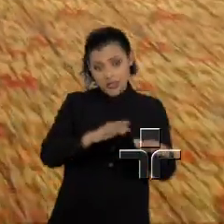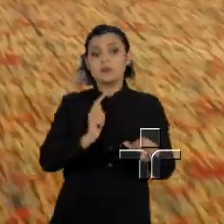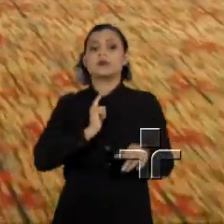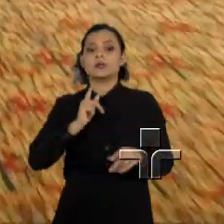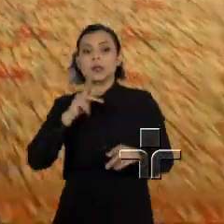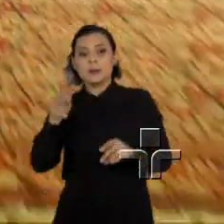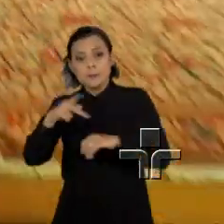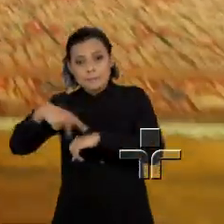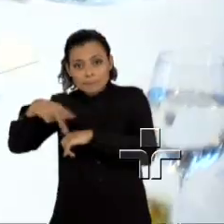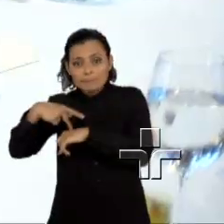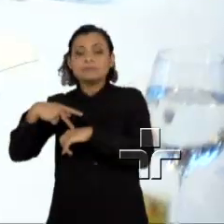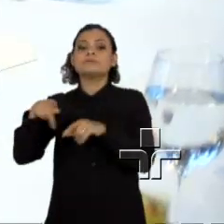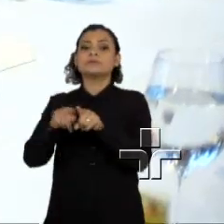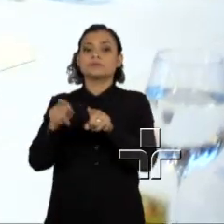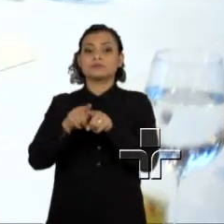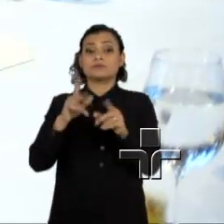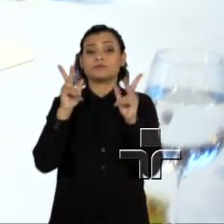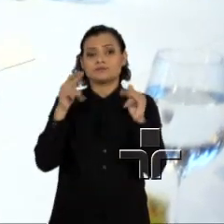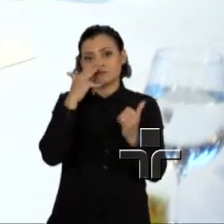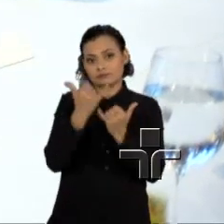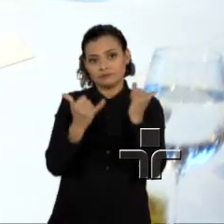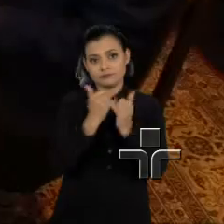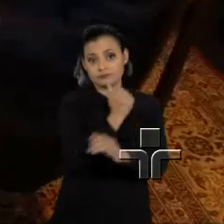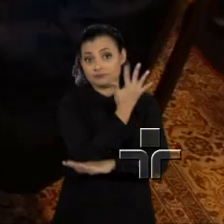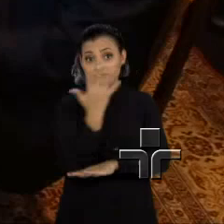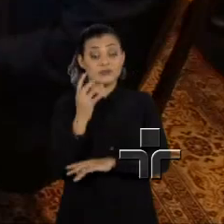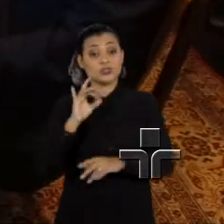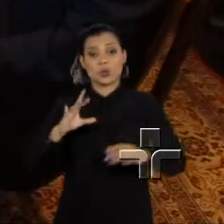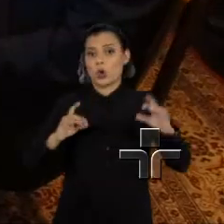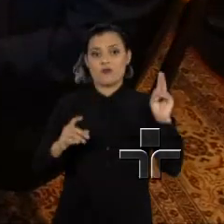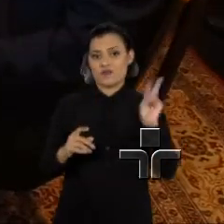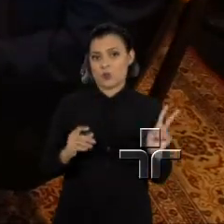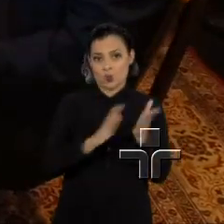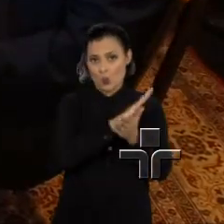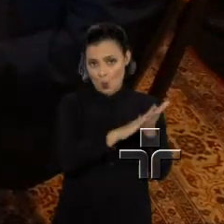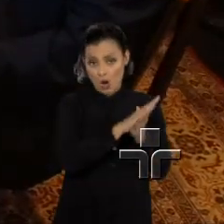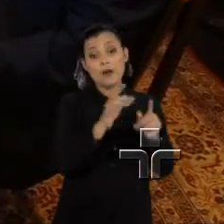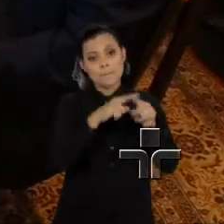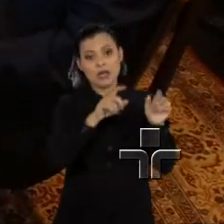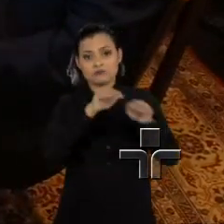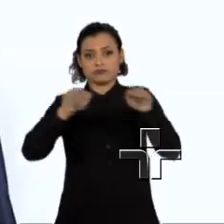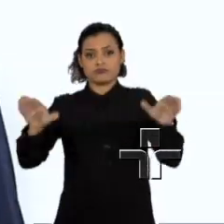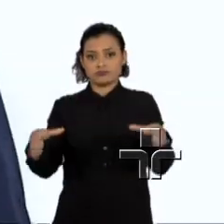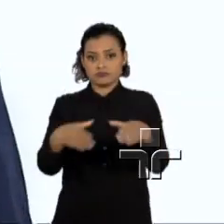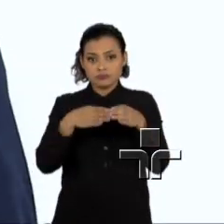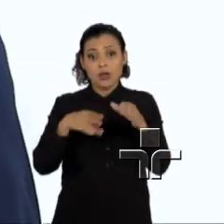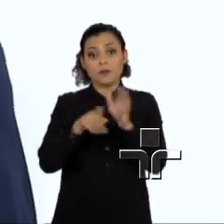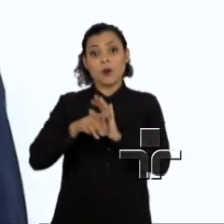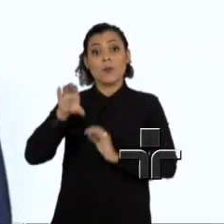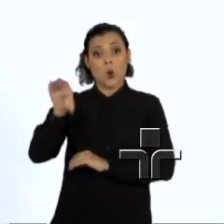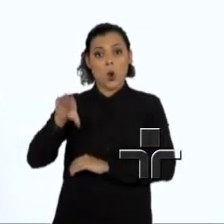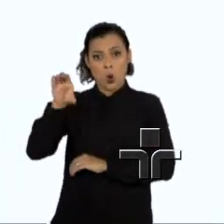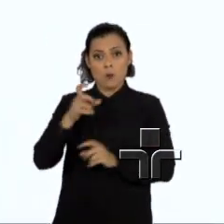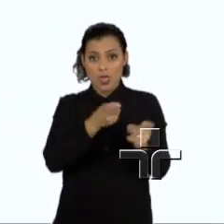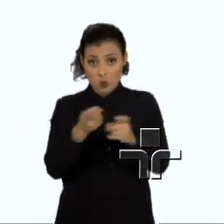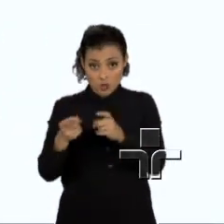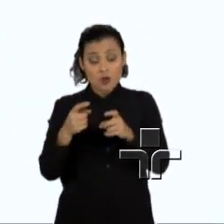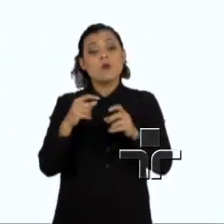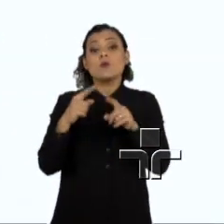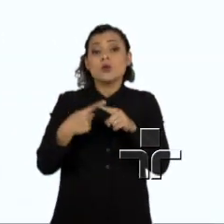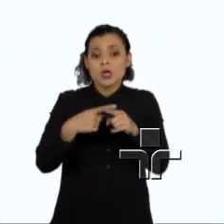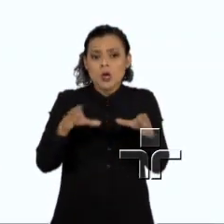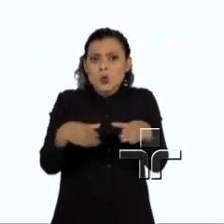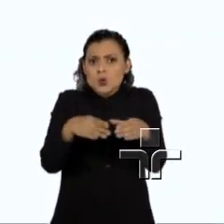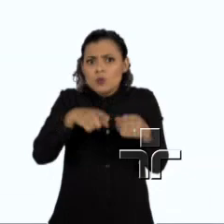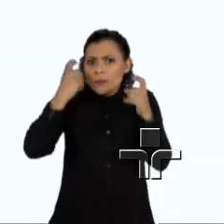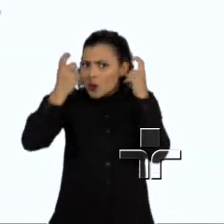de países com território amazônico, com exceção da Venezuela, vão se reunir em Letícia, na Colômbia. Segundo Bolsonaro, eles ficaram preocupados